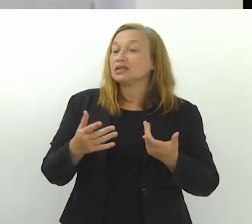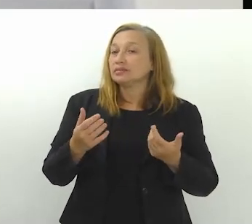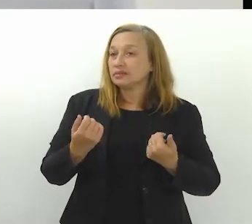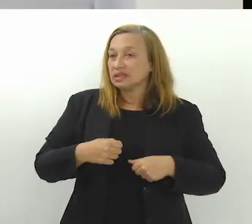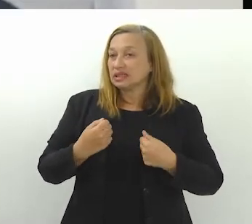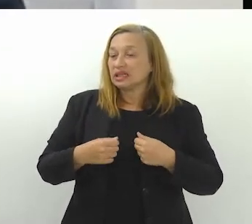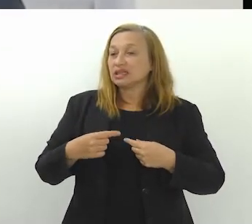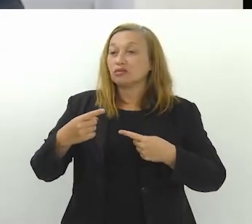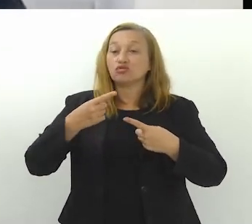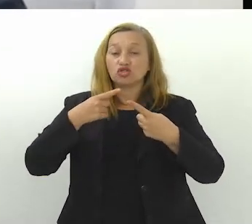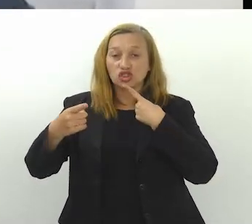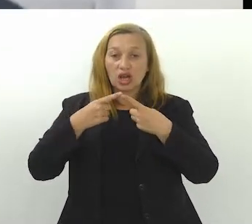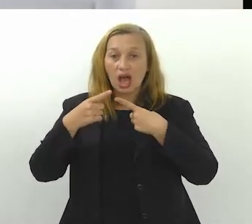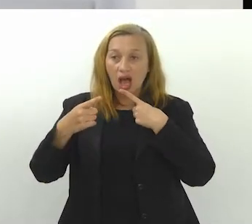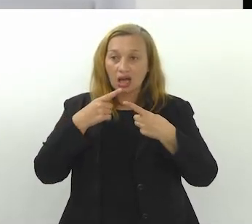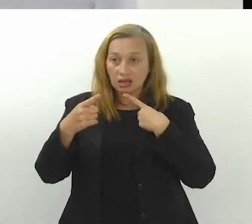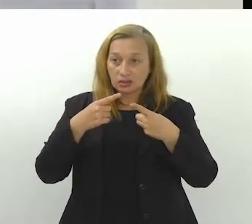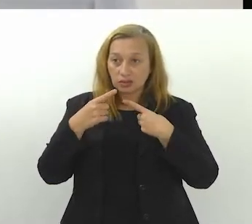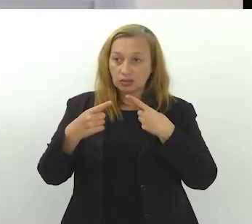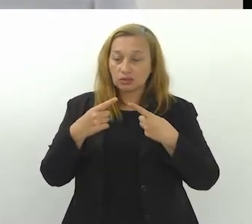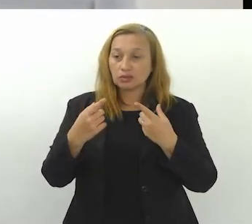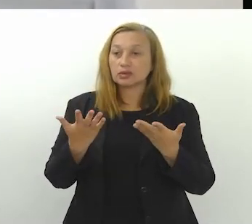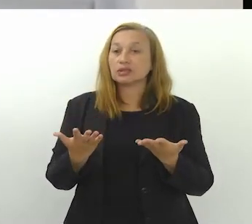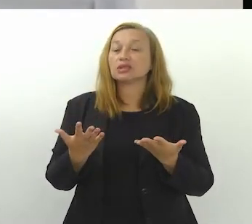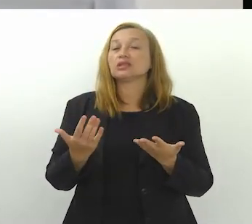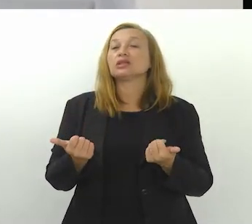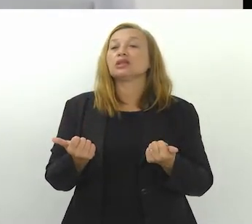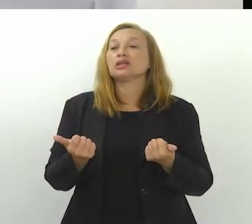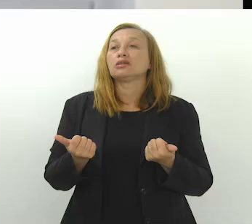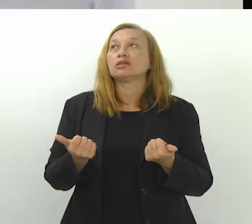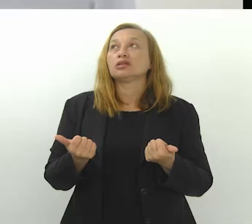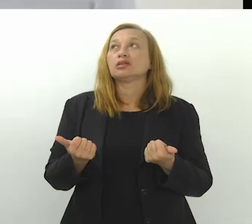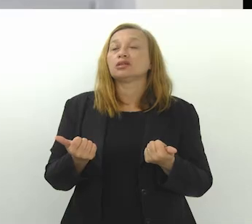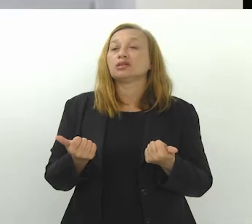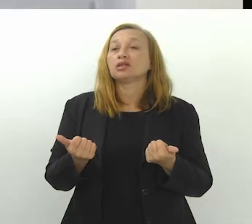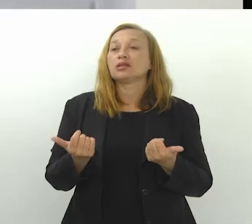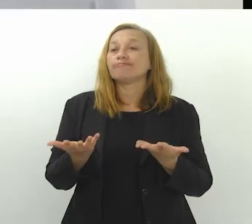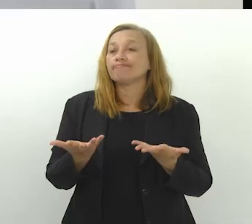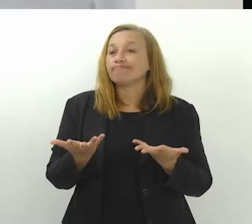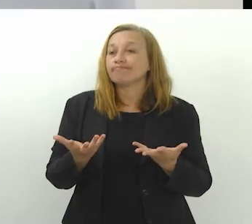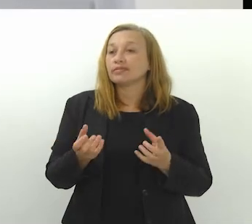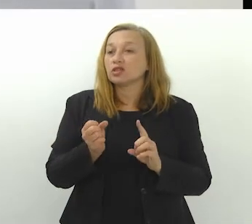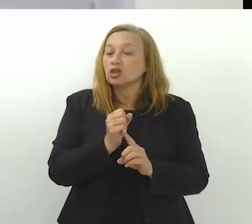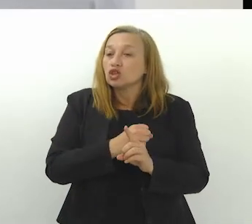é fundamental, além, né, de medidas de caráter, né,